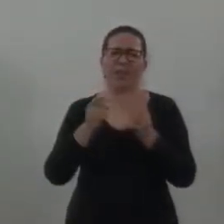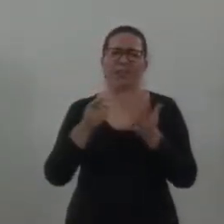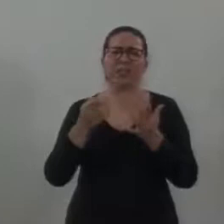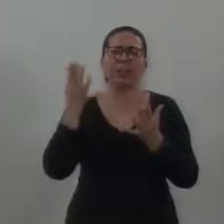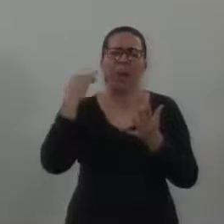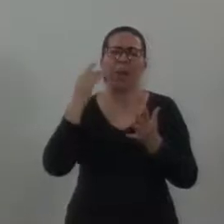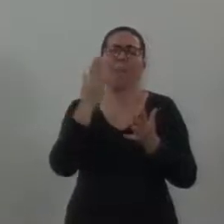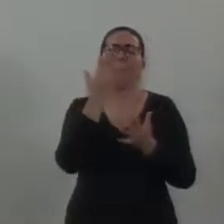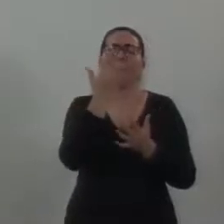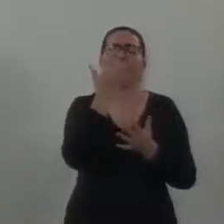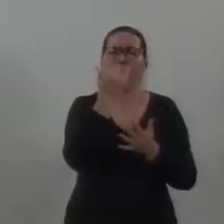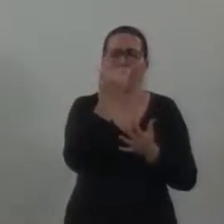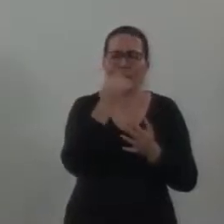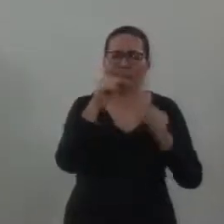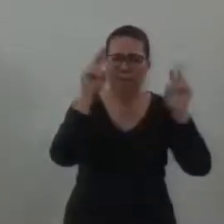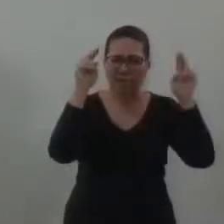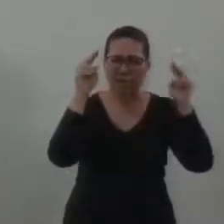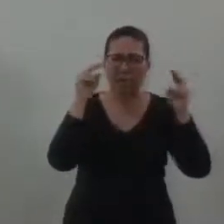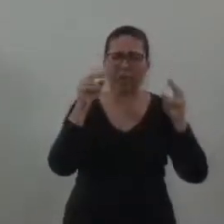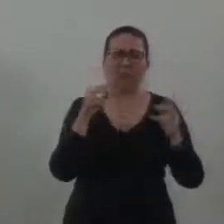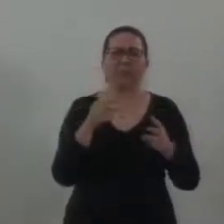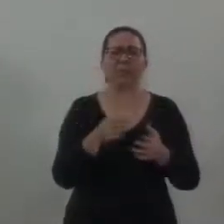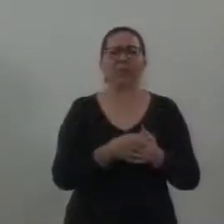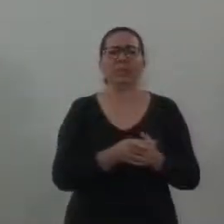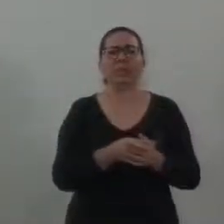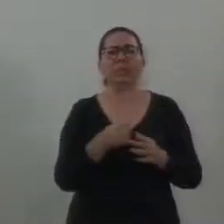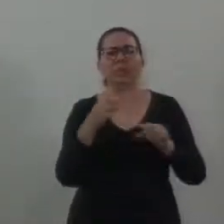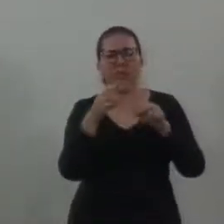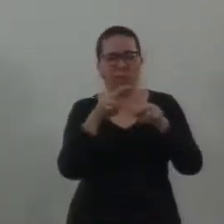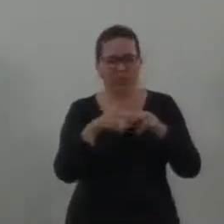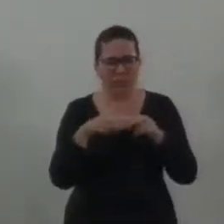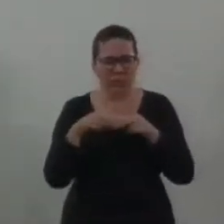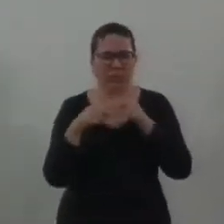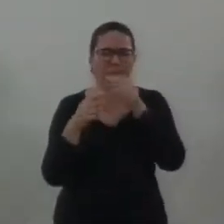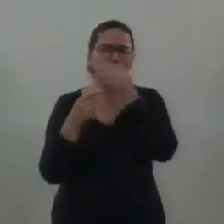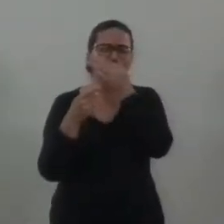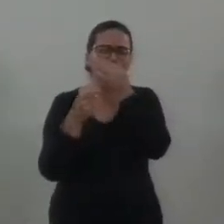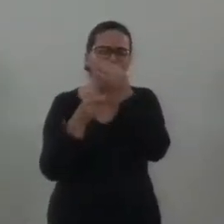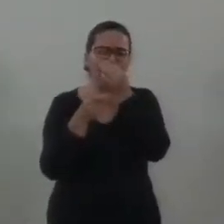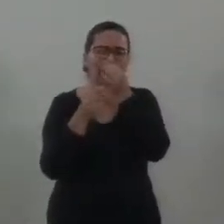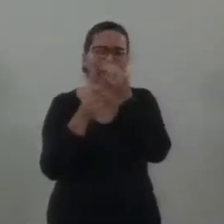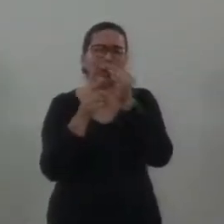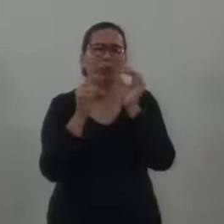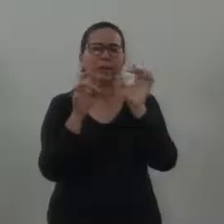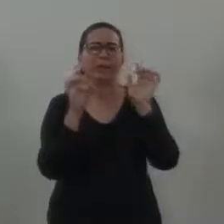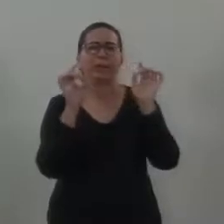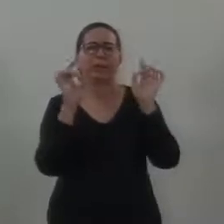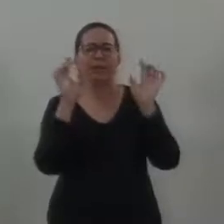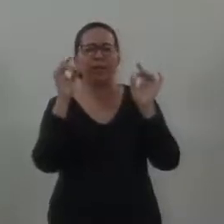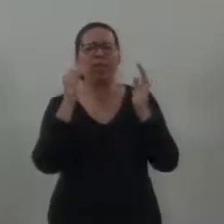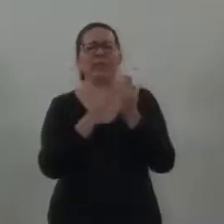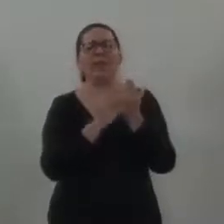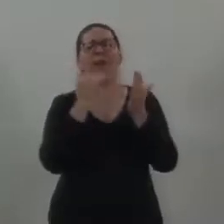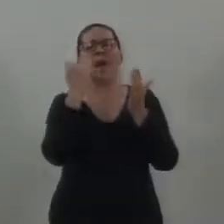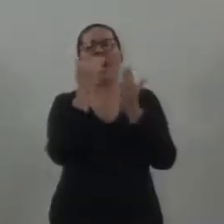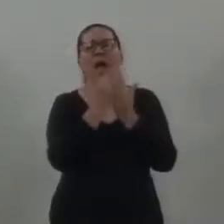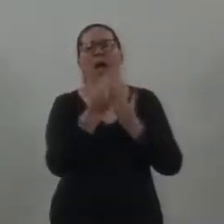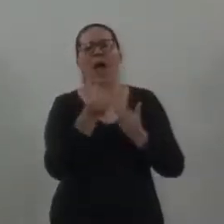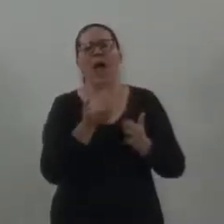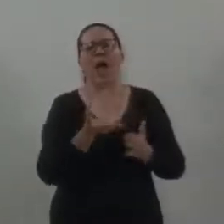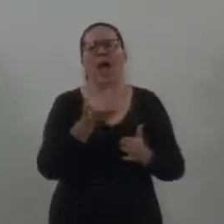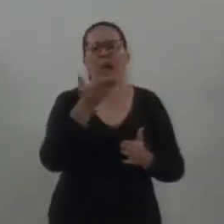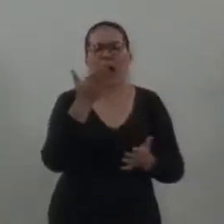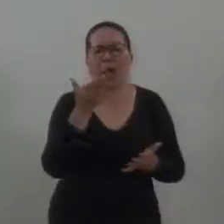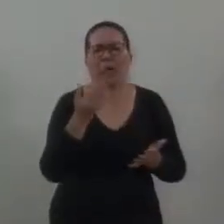da merenda, era porque era o peixe mandirá, era porque era o congelamento especial, não é porque a merenda estava superfaturado. Quando